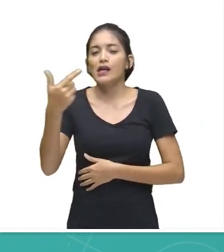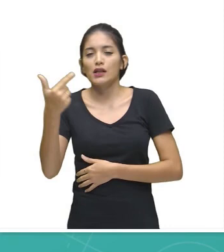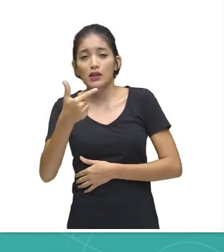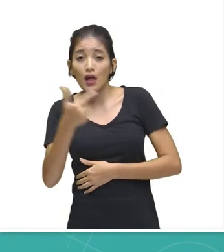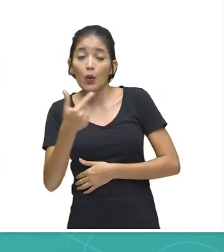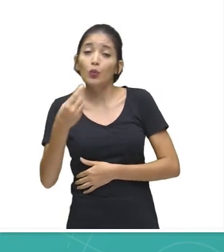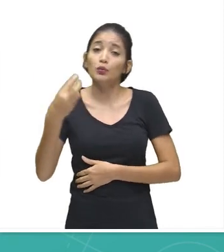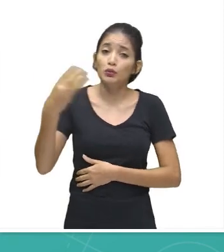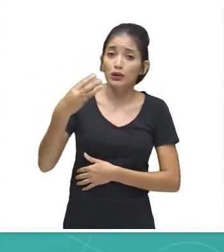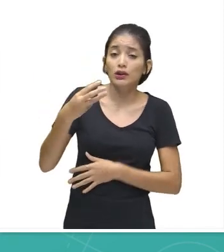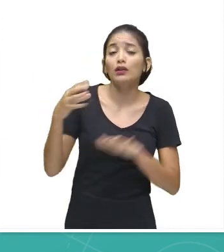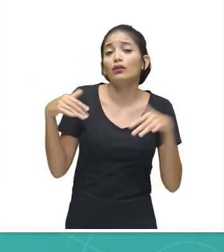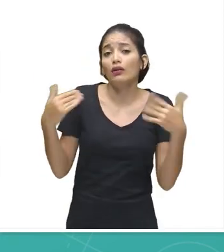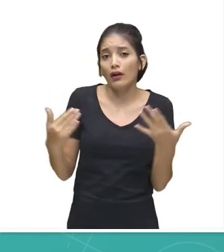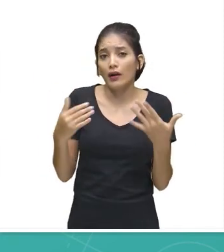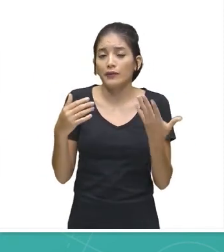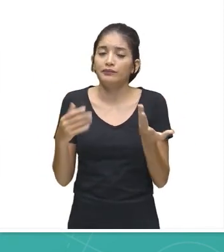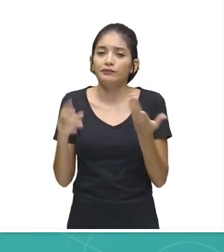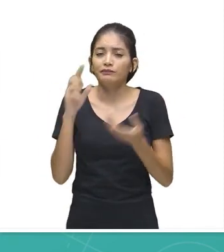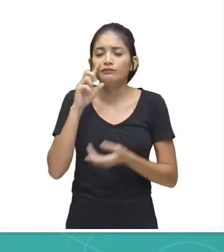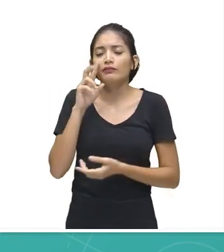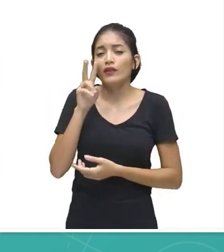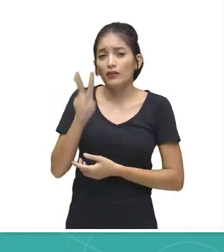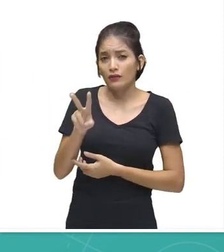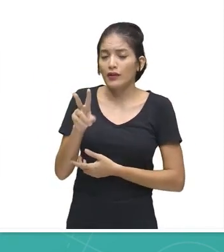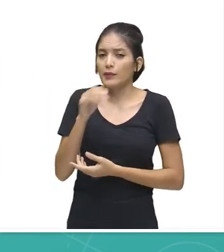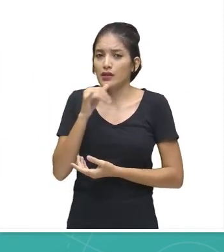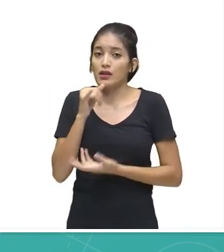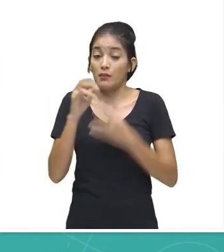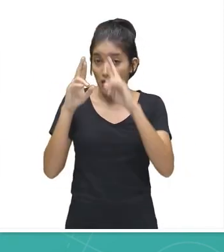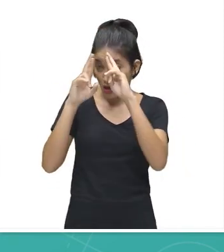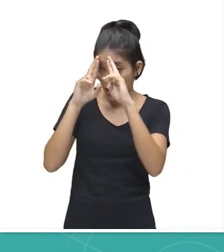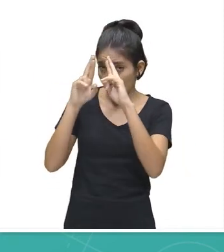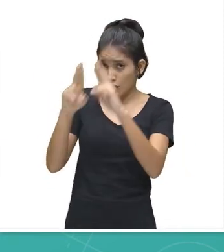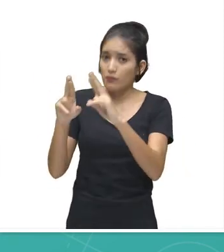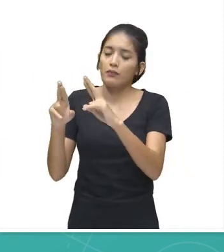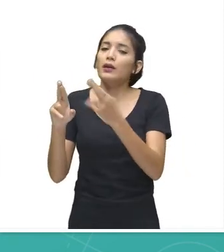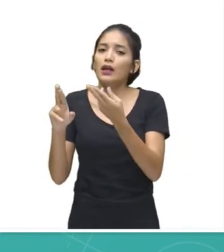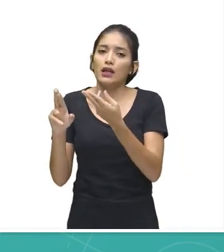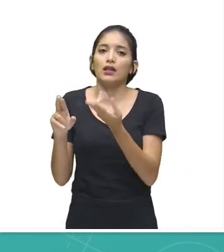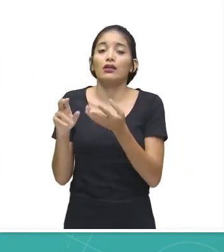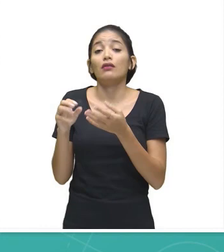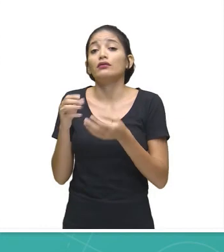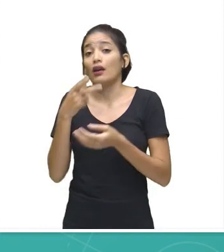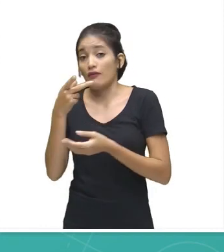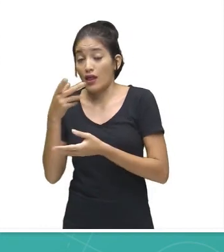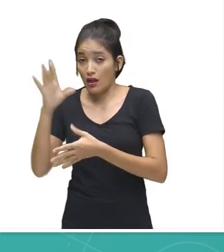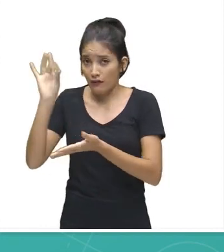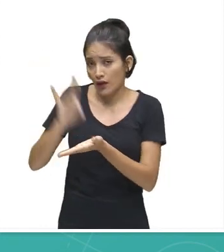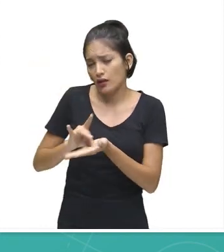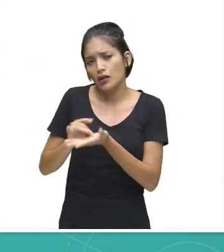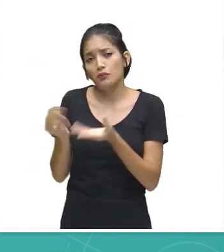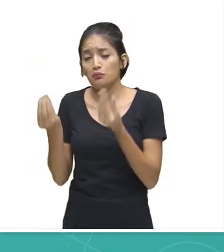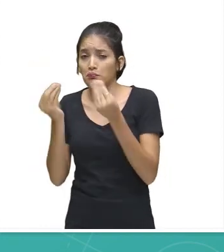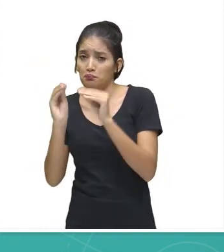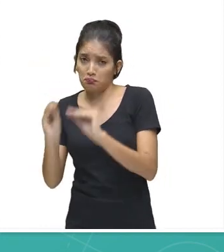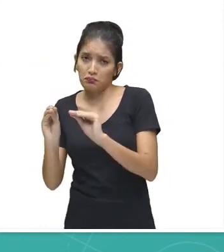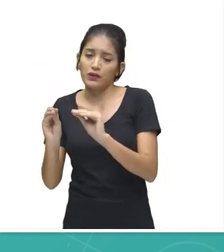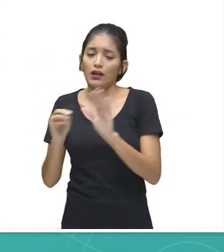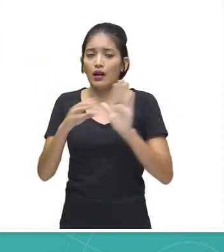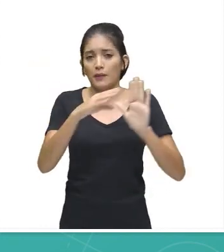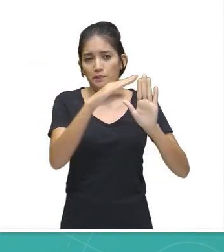lugar? Vamos pegar aqui alguns valores: respeito, honestidade, vocês poderiam ter colocado aí na